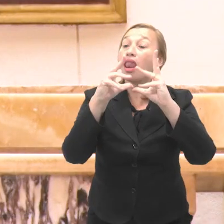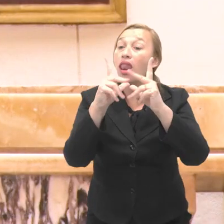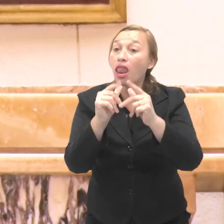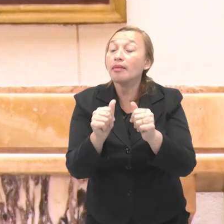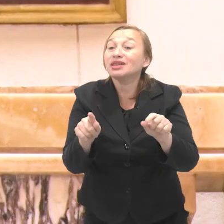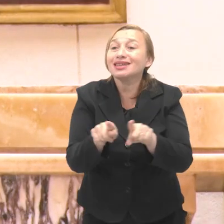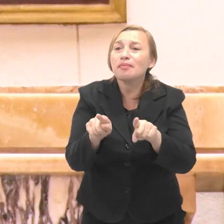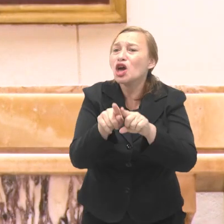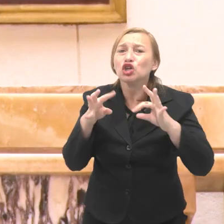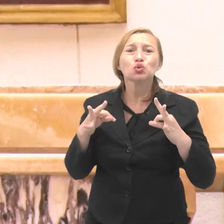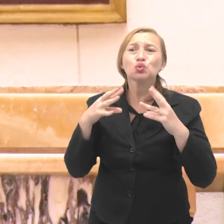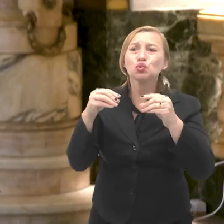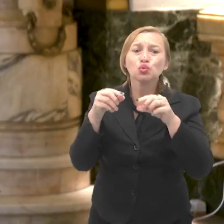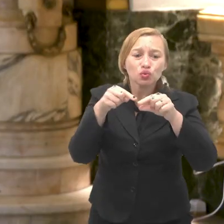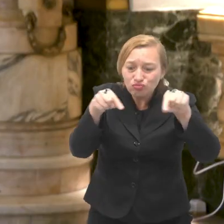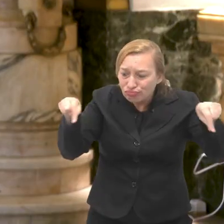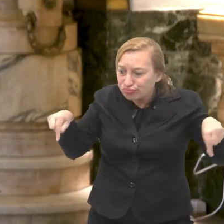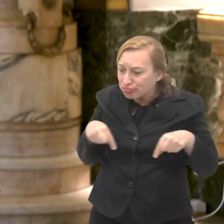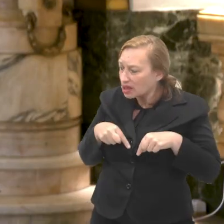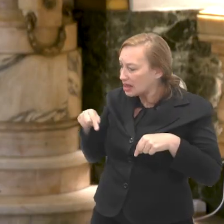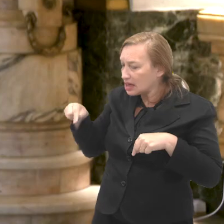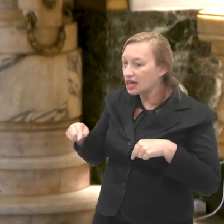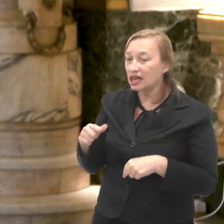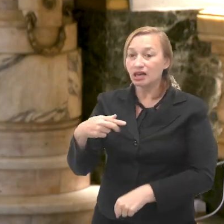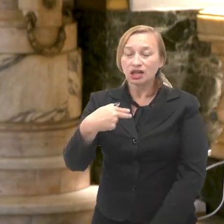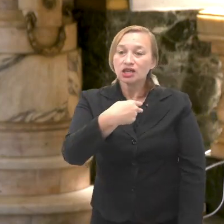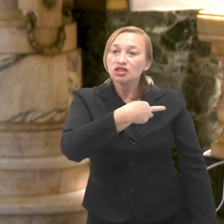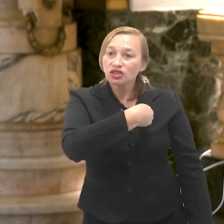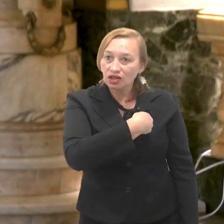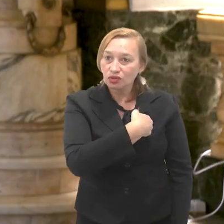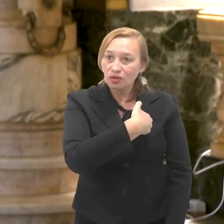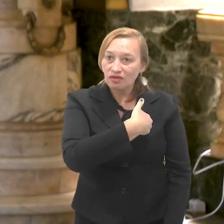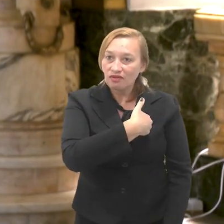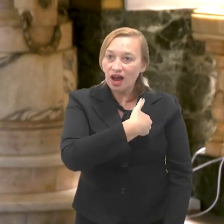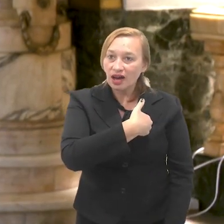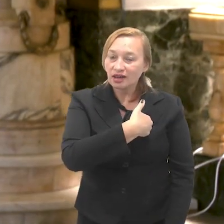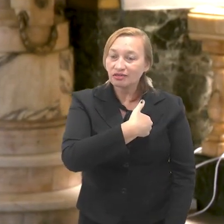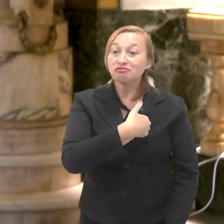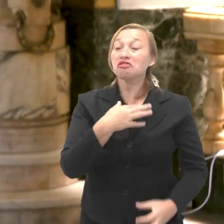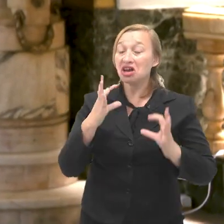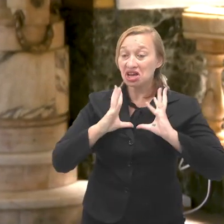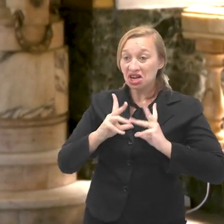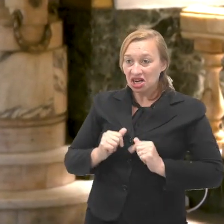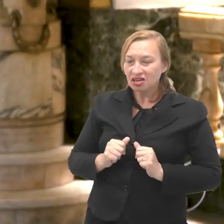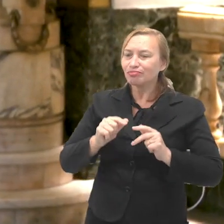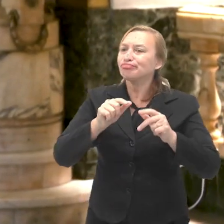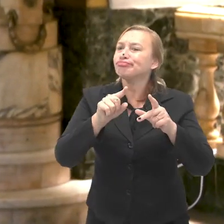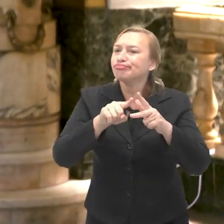Salão Nobre também foram limpas. E tudo que envolve aqui o saguão Getúlio Vargas